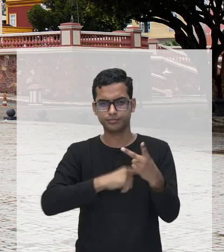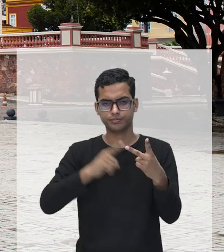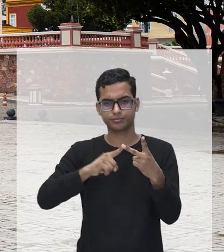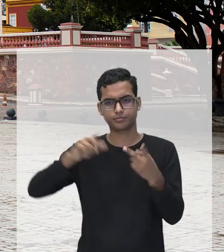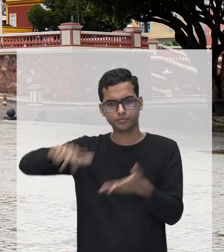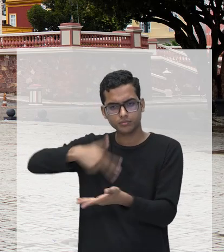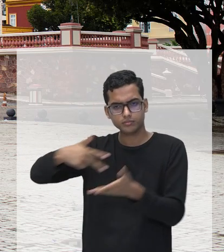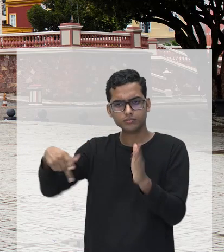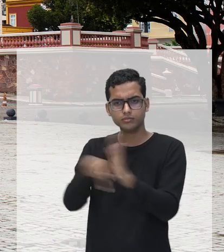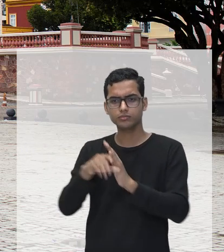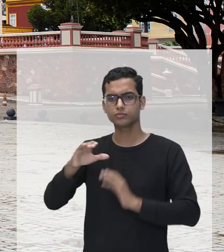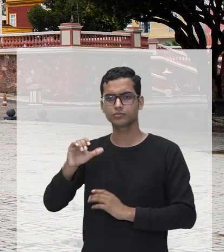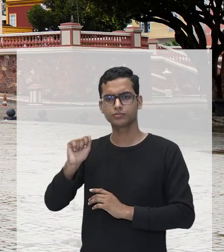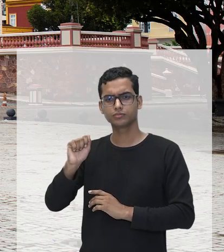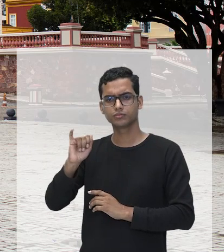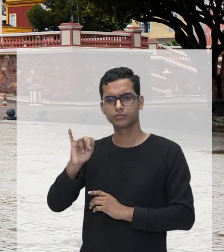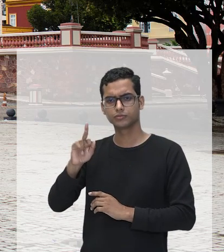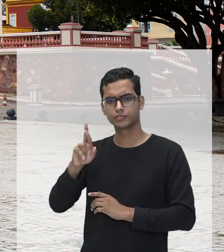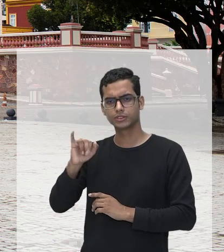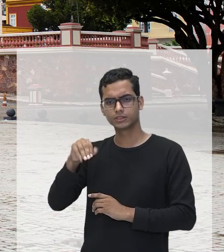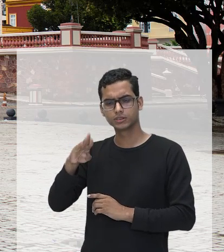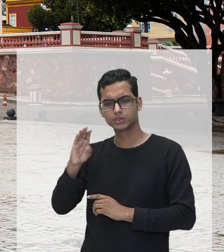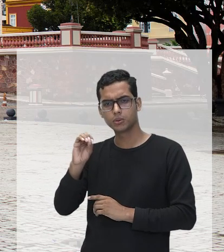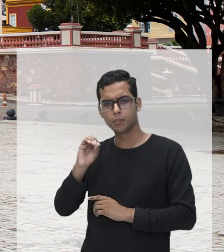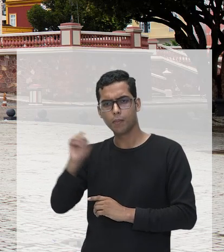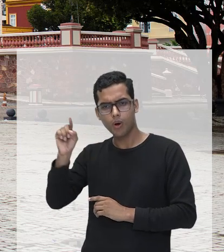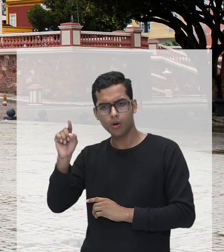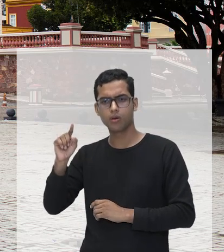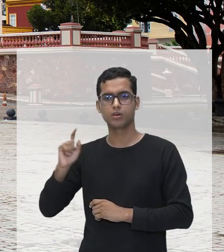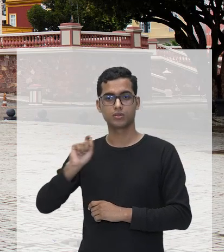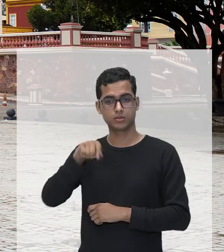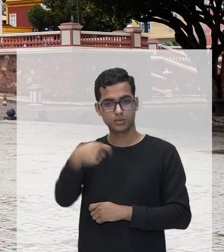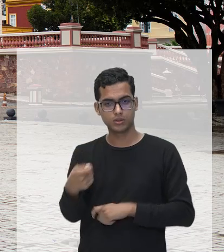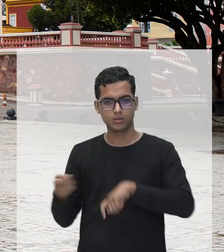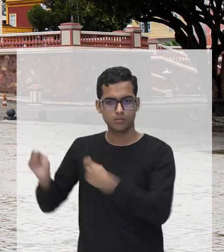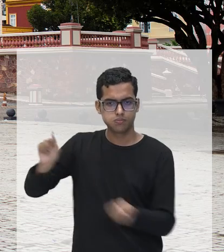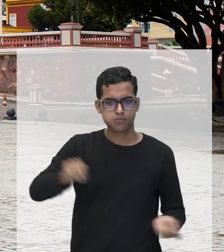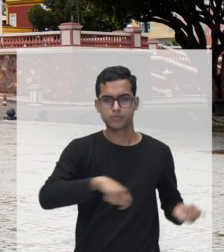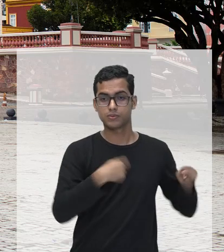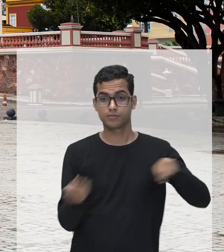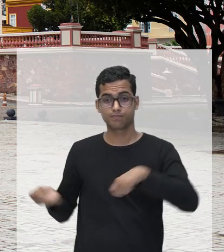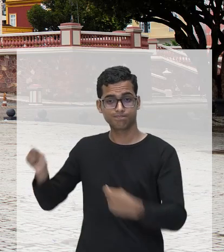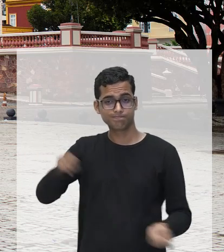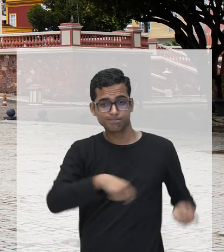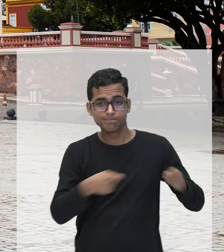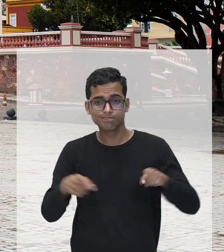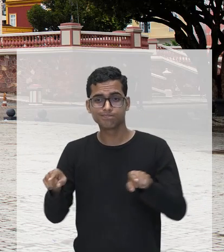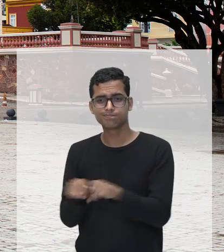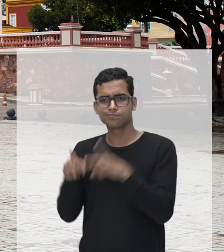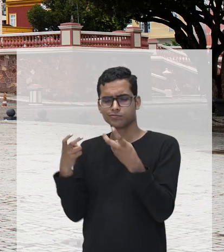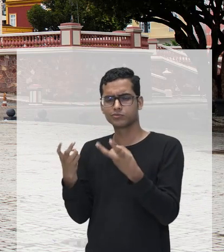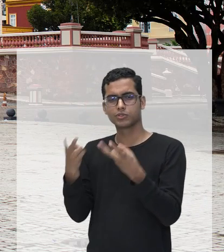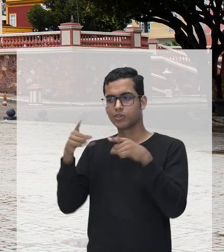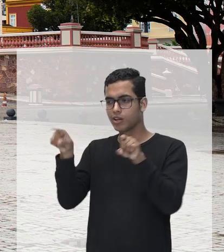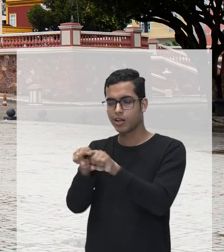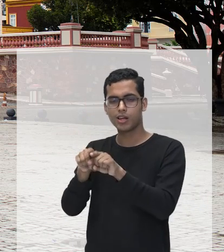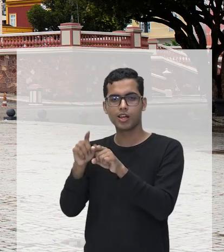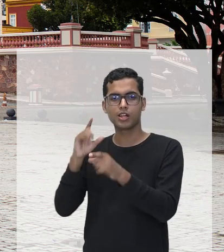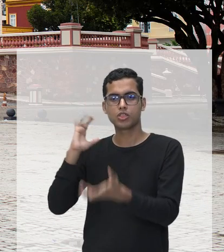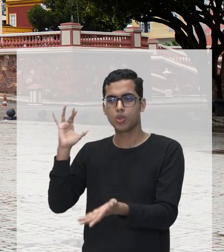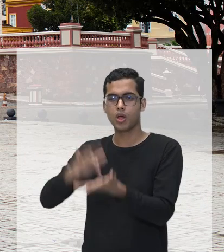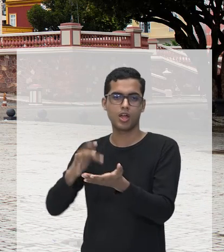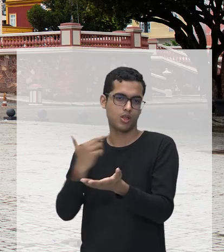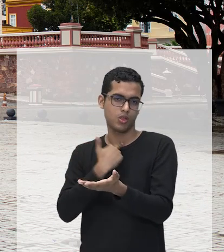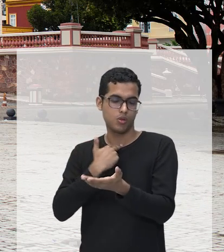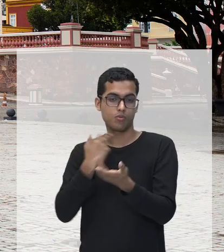o carimbó, que é imaterial, ou seja, no momento que acontece a dança, ela é intangível, ou seja, você não pode